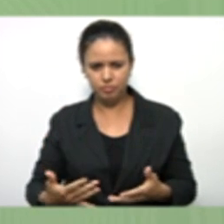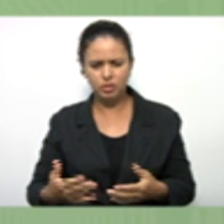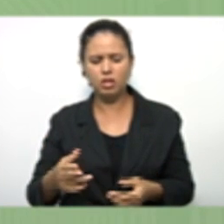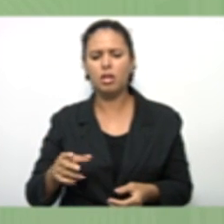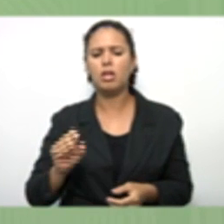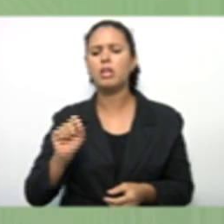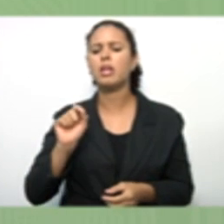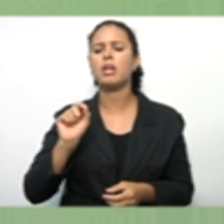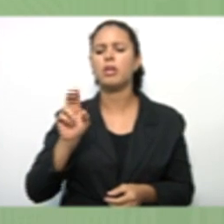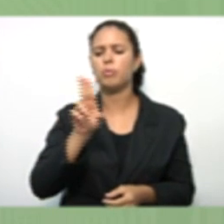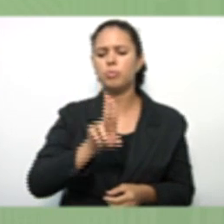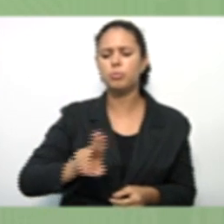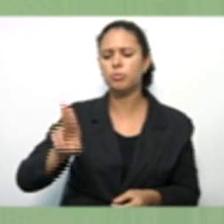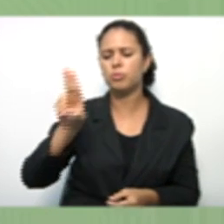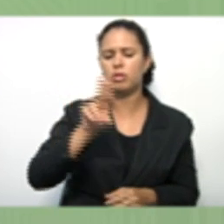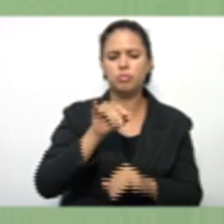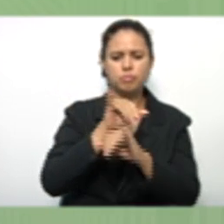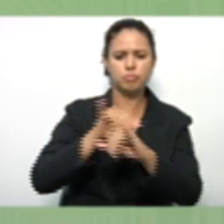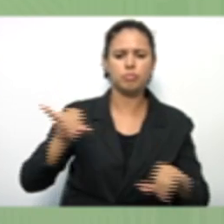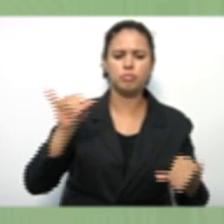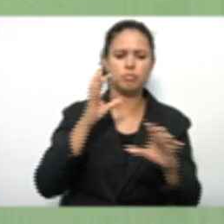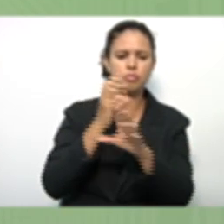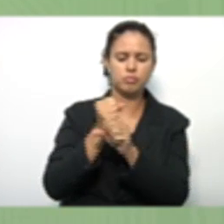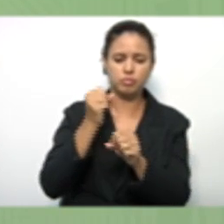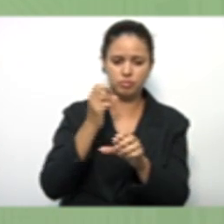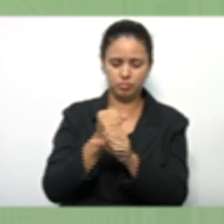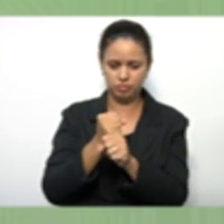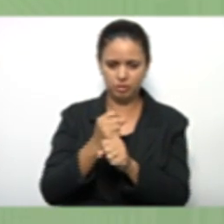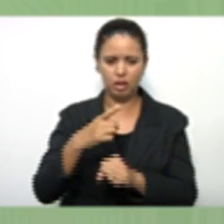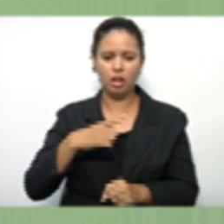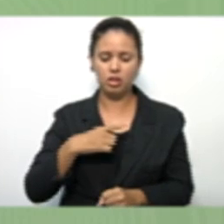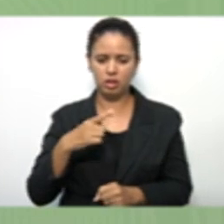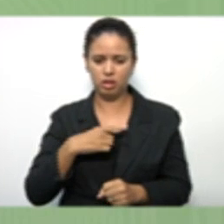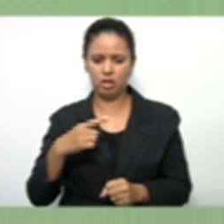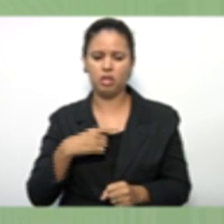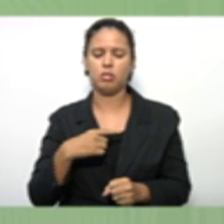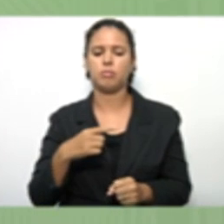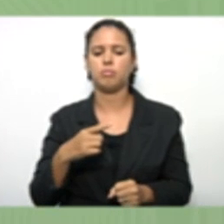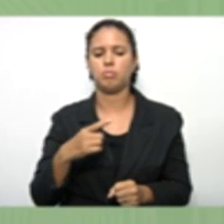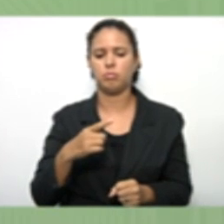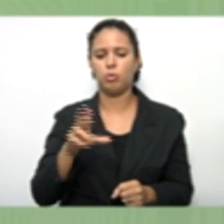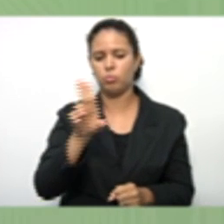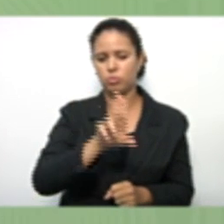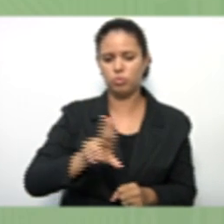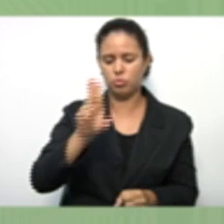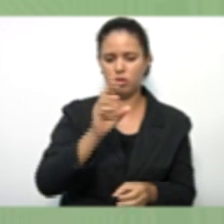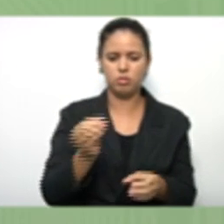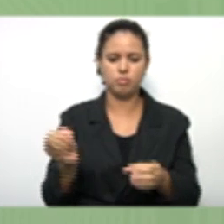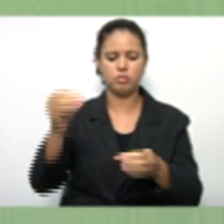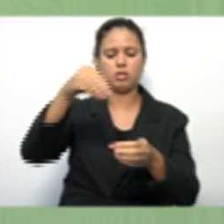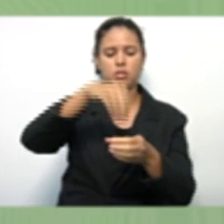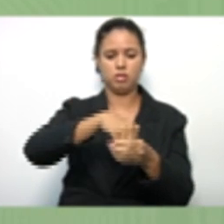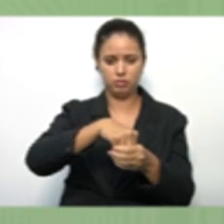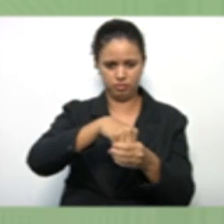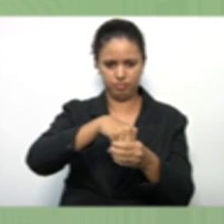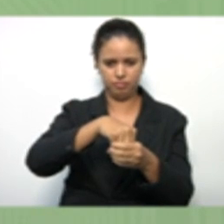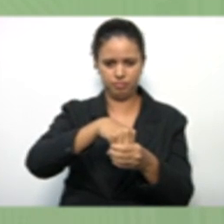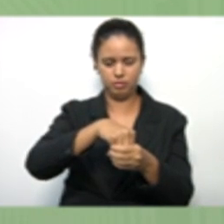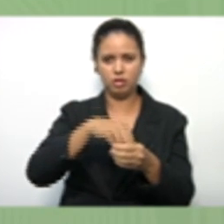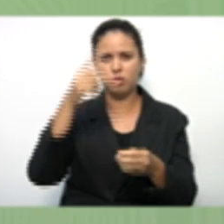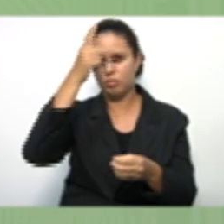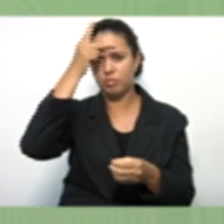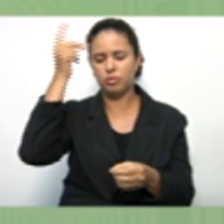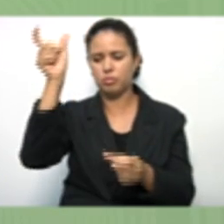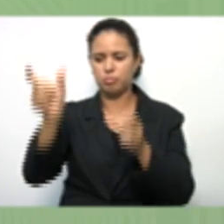das informações contábeis? Nós temos os usuários internos, que são pessoas internas à